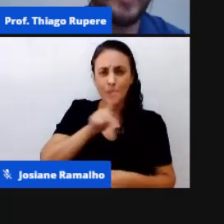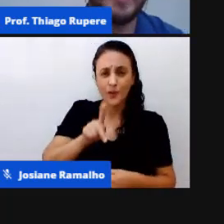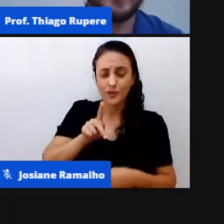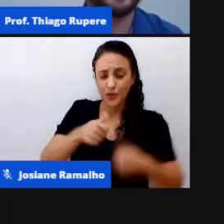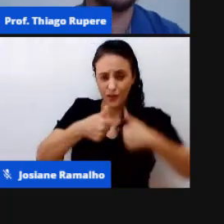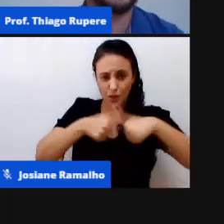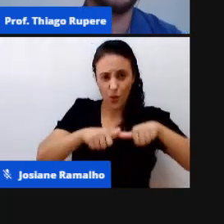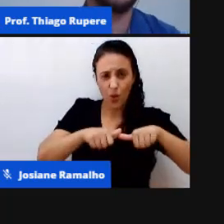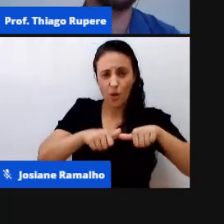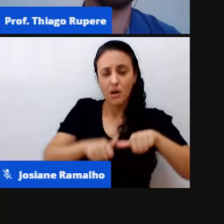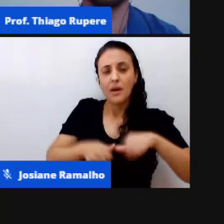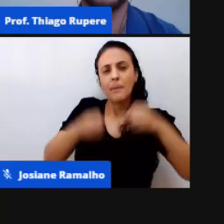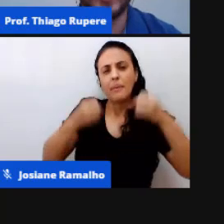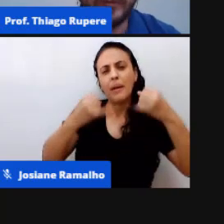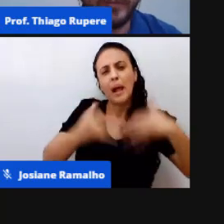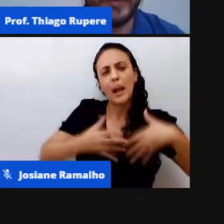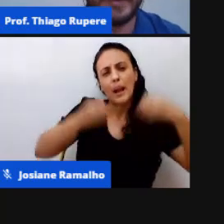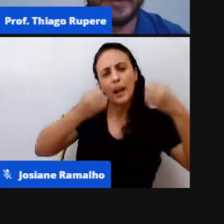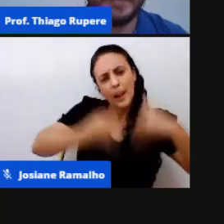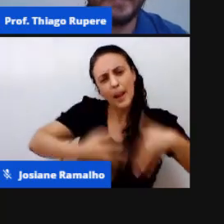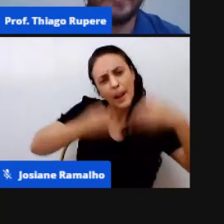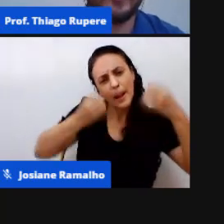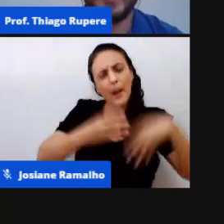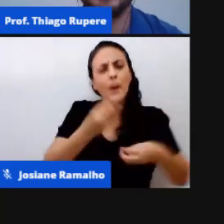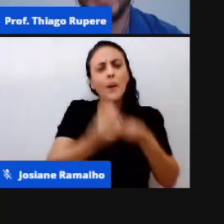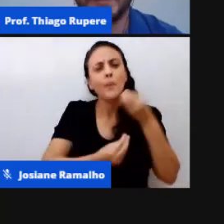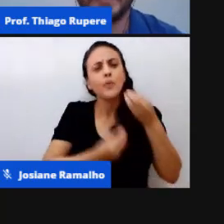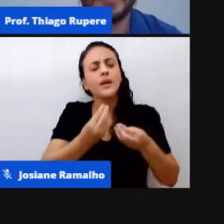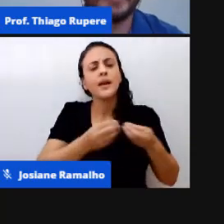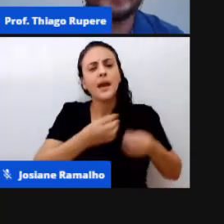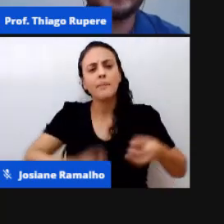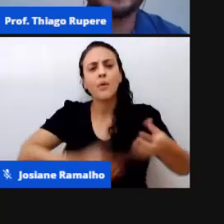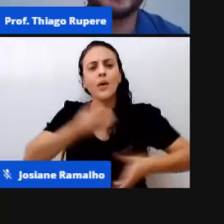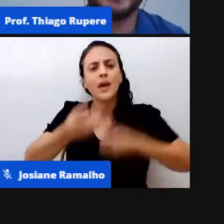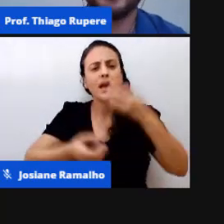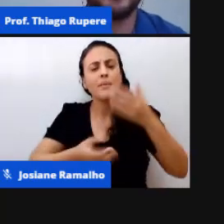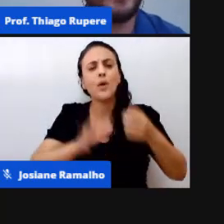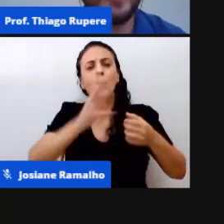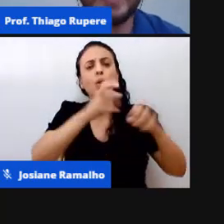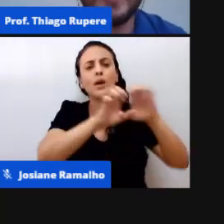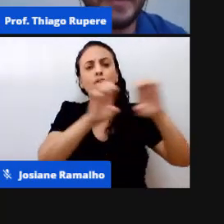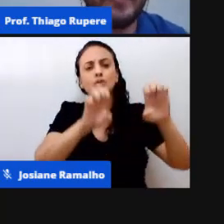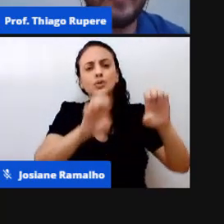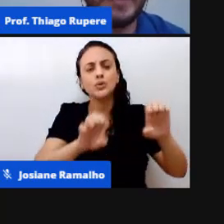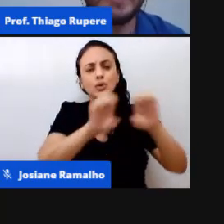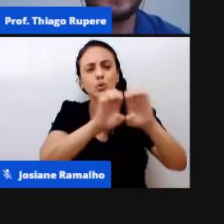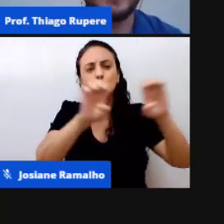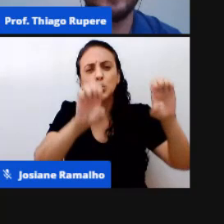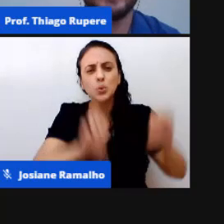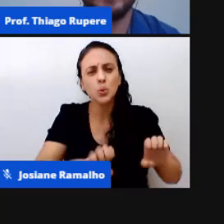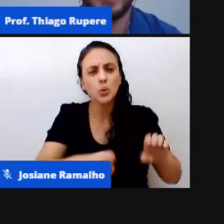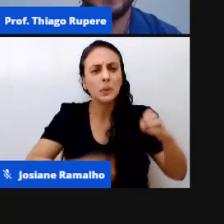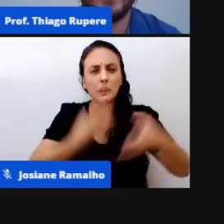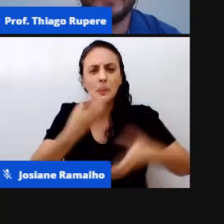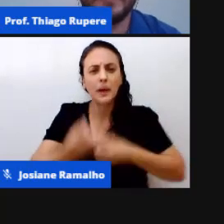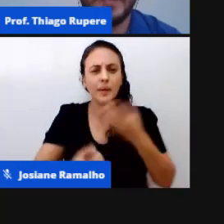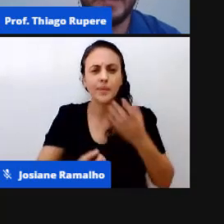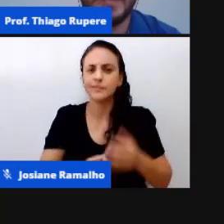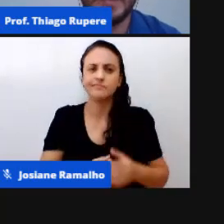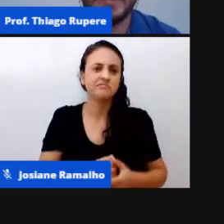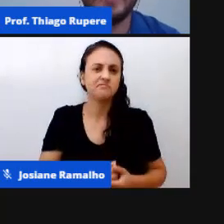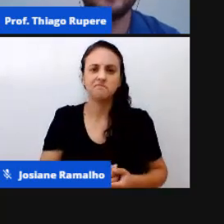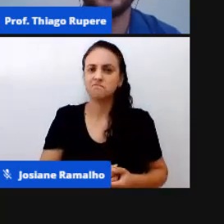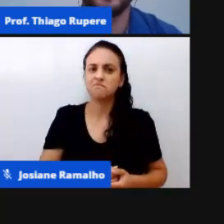sobre poemas, por exemplo, sobre a estrutura de um poema, sobre a métrica, né? Provavelmente não. Ele deu as